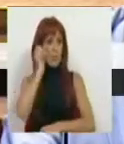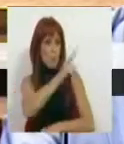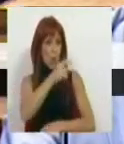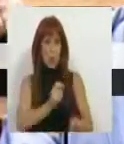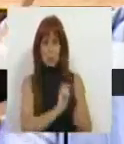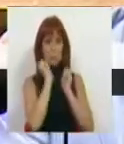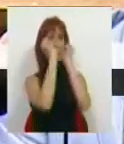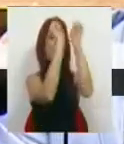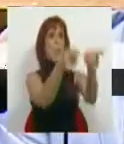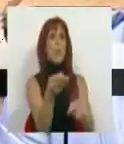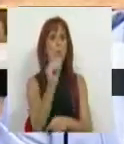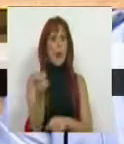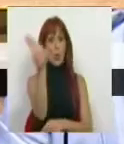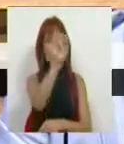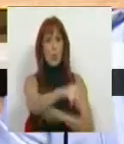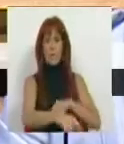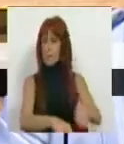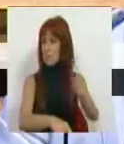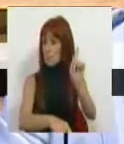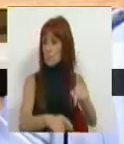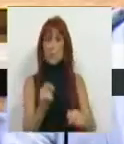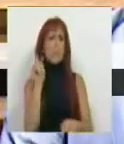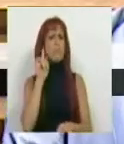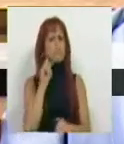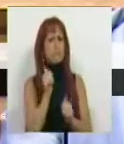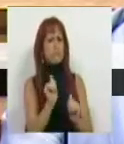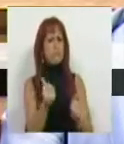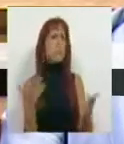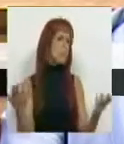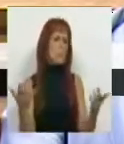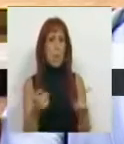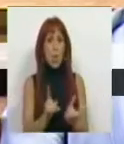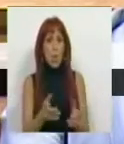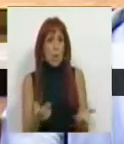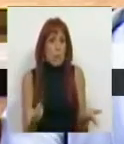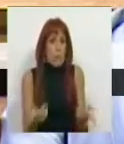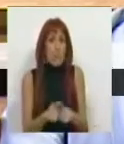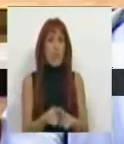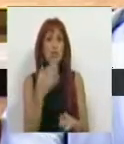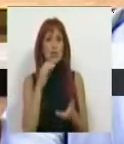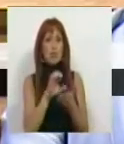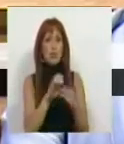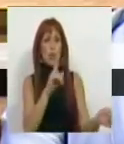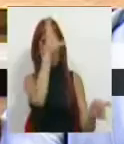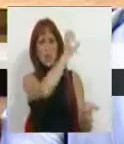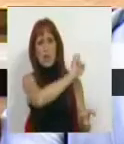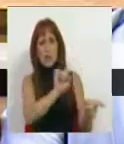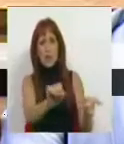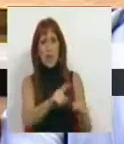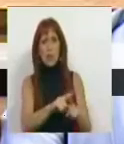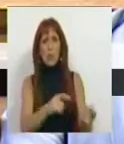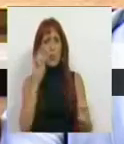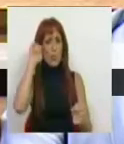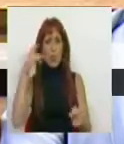serem transferidos para o novo banco sob a forma de um ativo que é, ou não é mais, do que um crédito sobre o Estado pelos